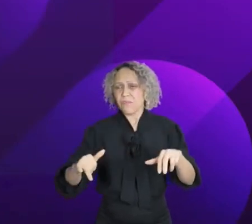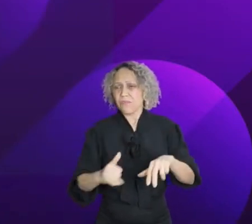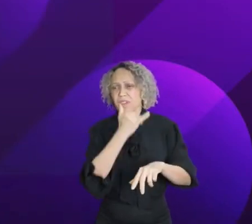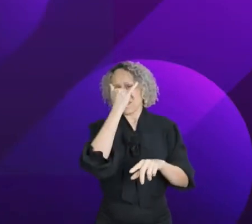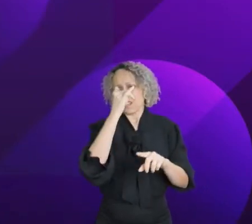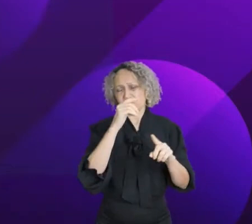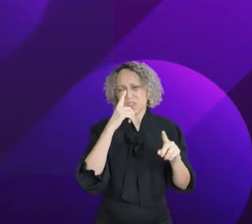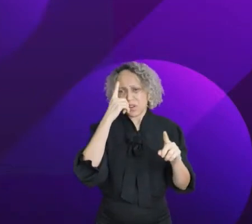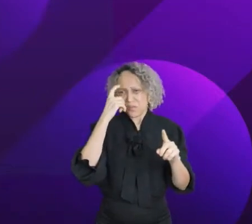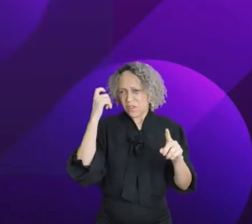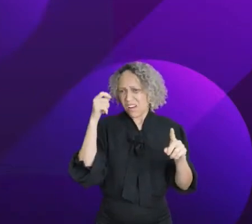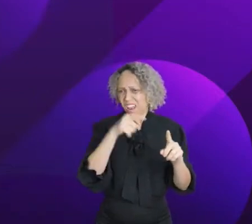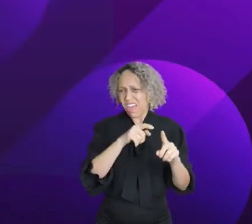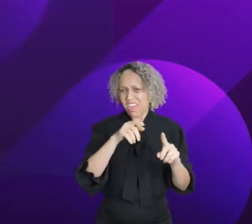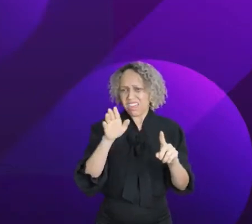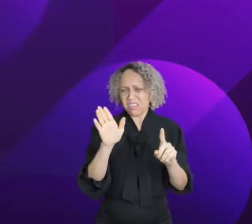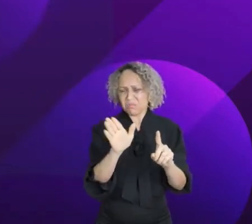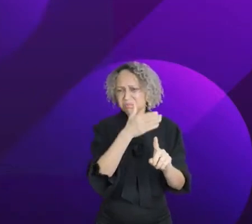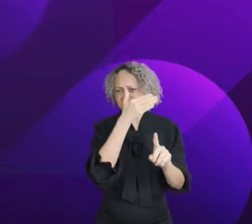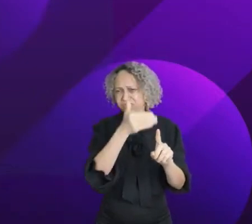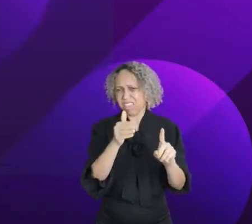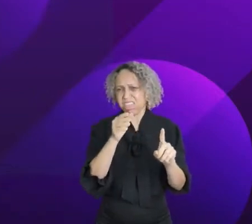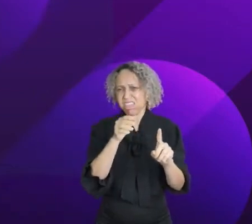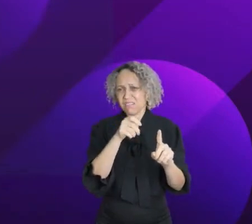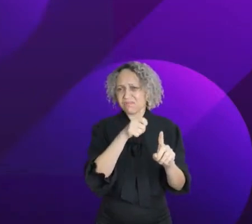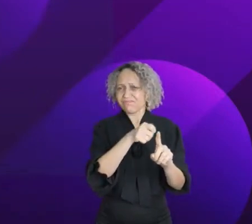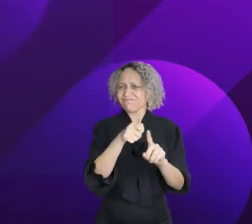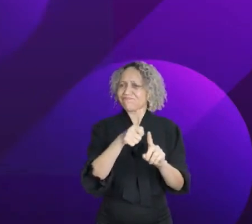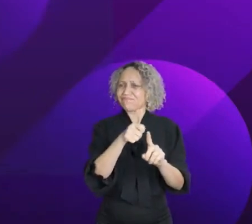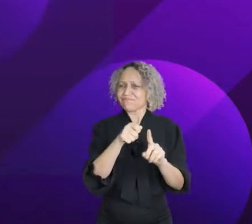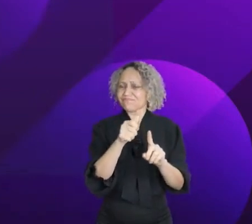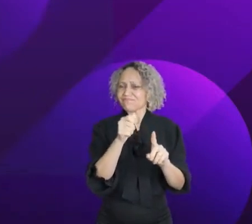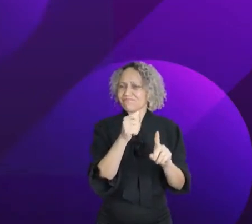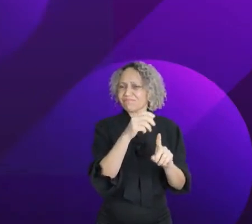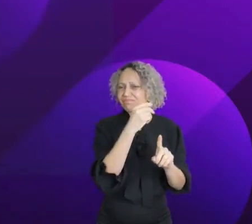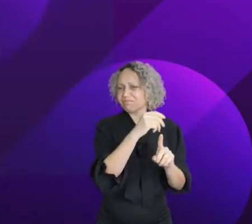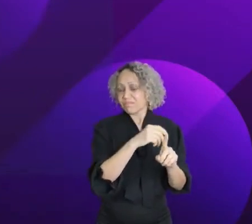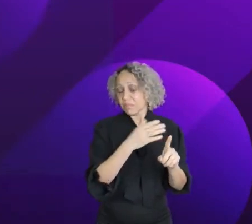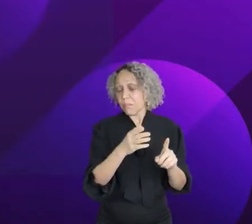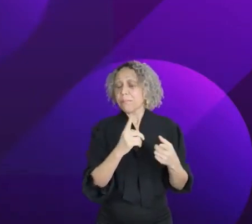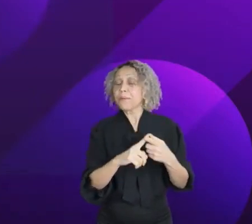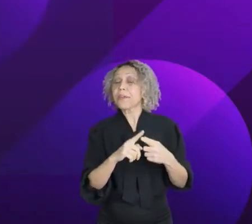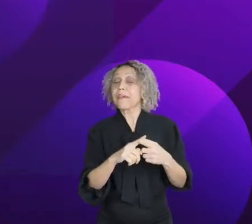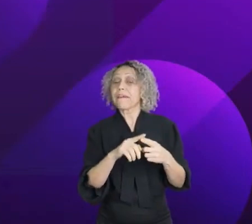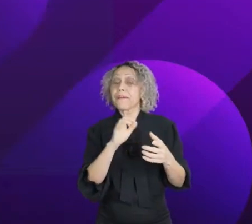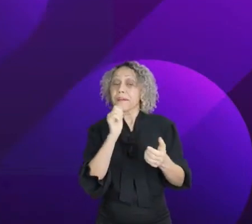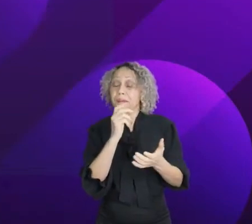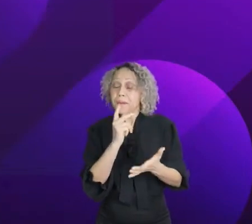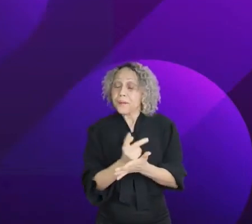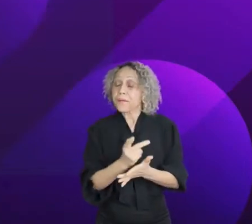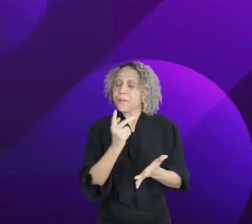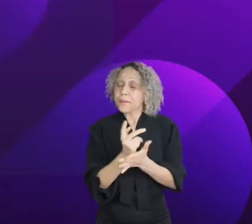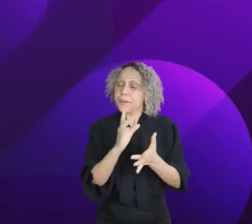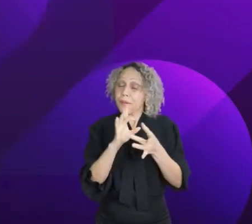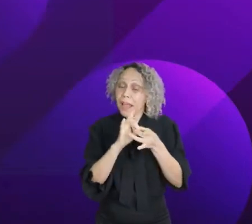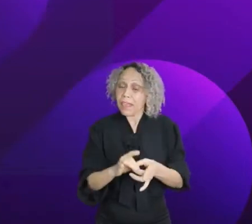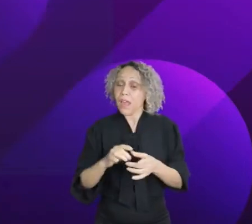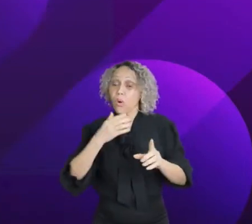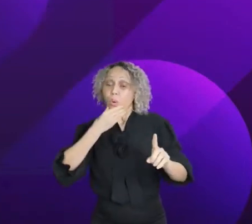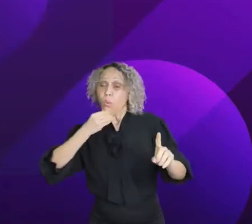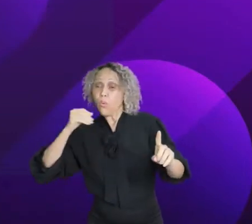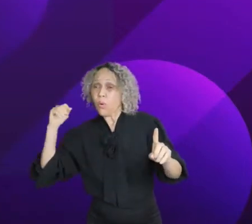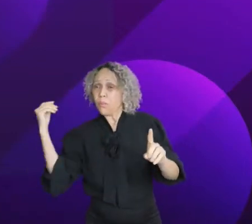seus companheiros é por consequência de não ter um outro espaço para viver, não ter condições de voltar para as